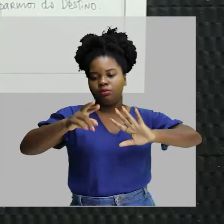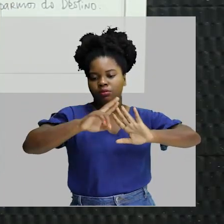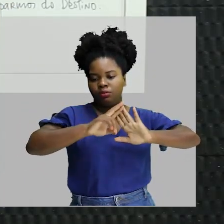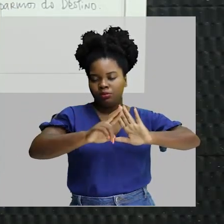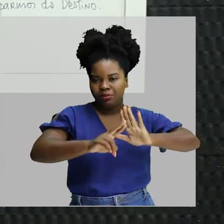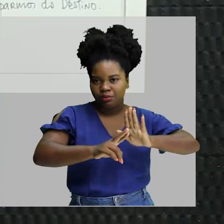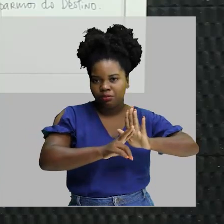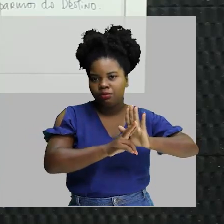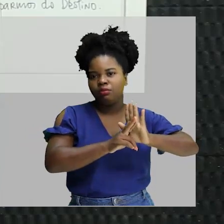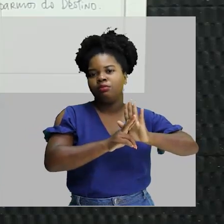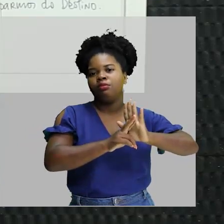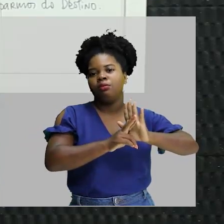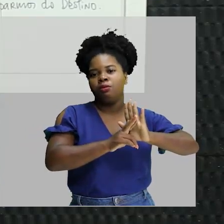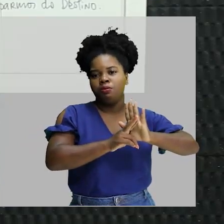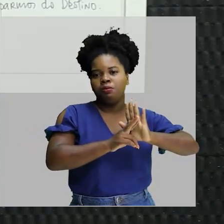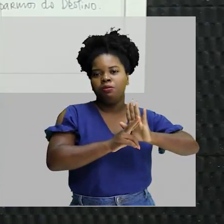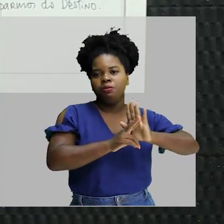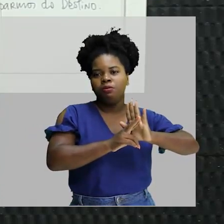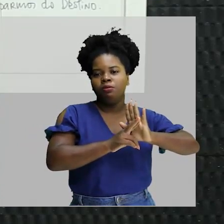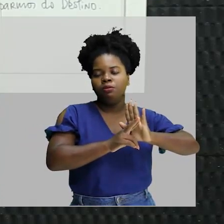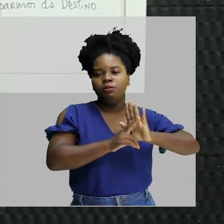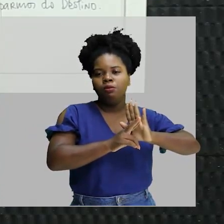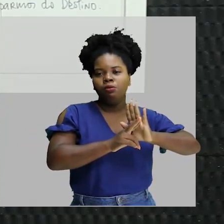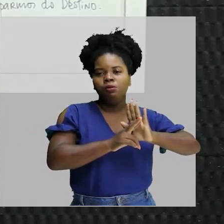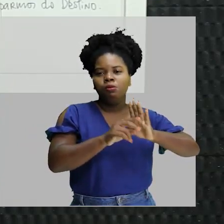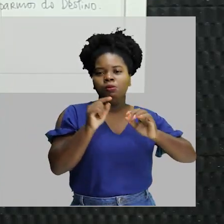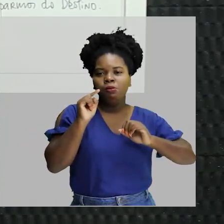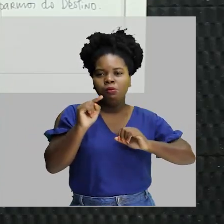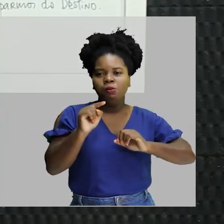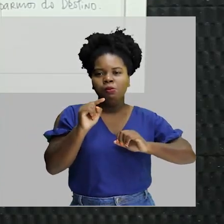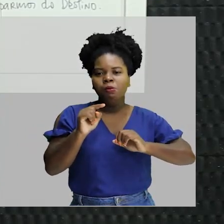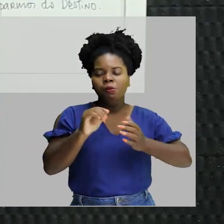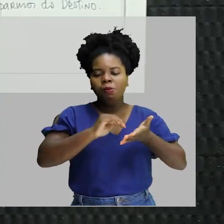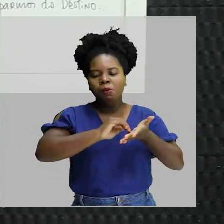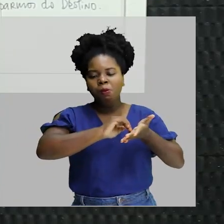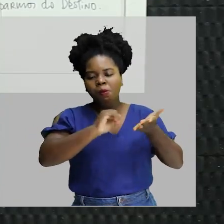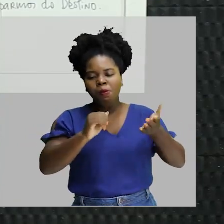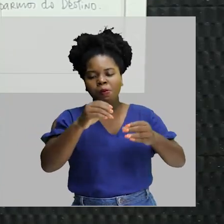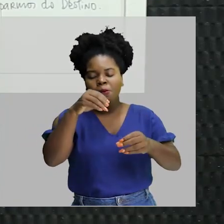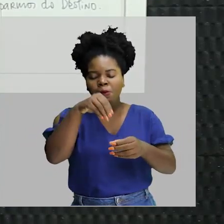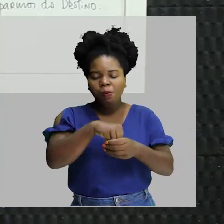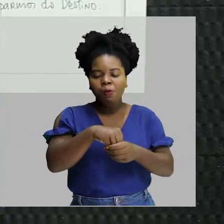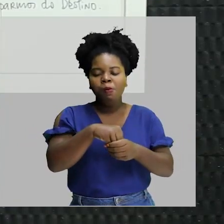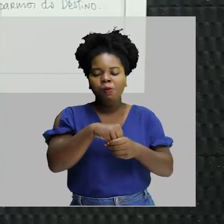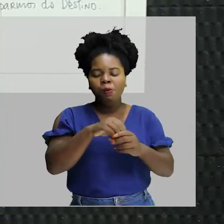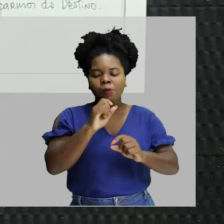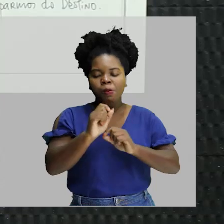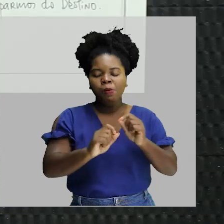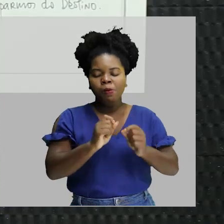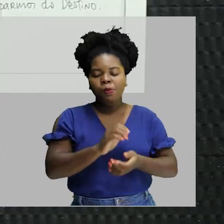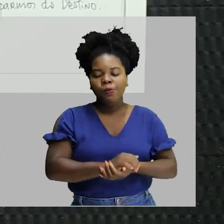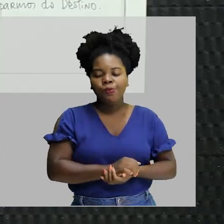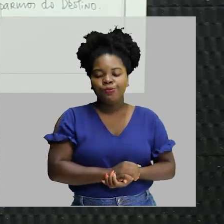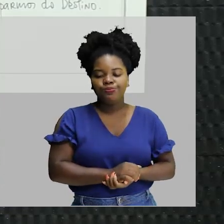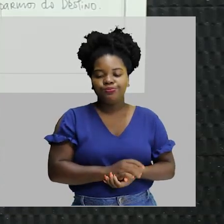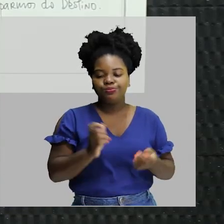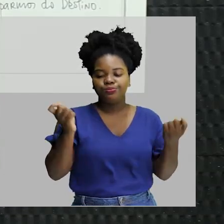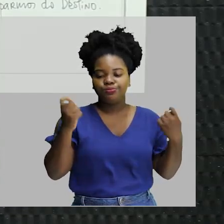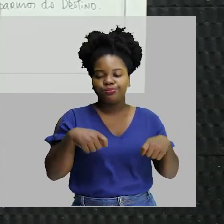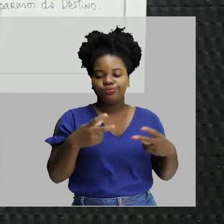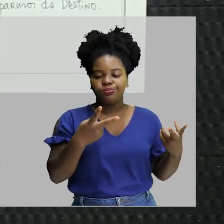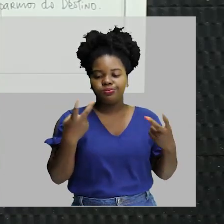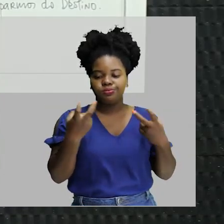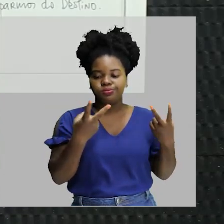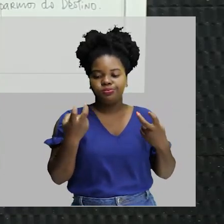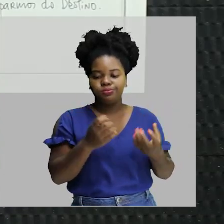Três maneiras, três proposições de você retirar dentro dele aquilo que nós podemos